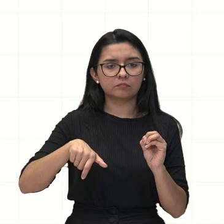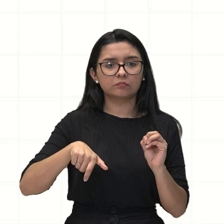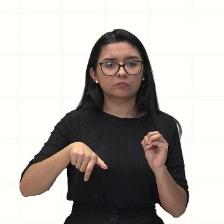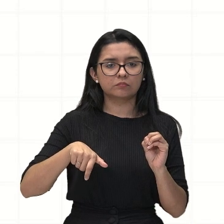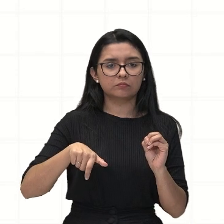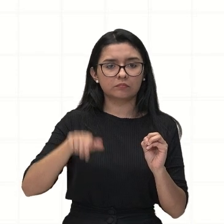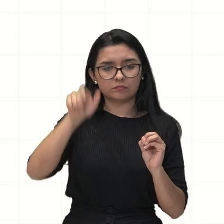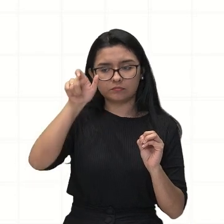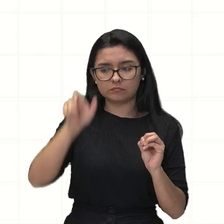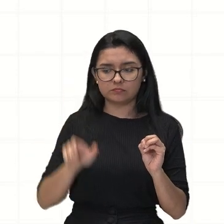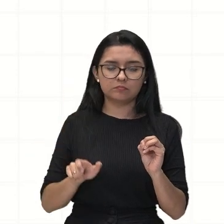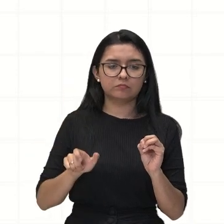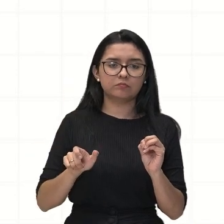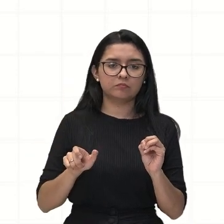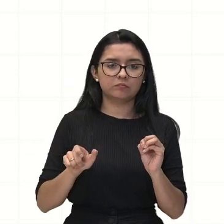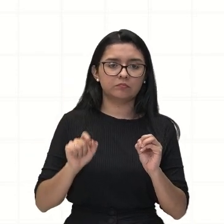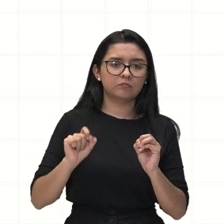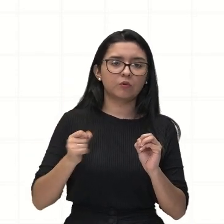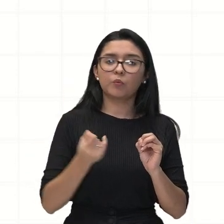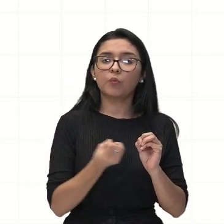aqui os vestidos.